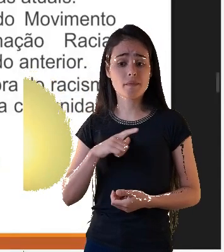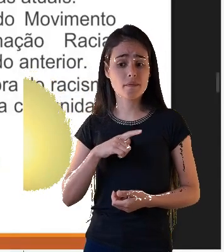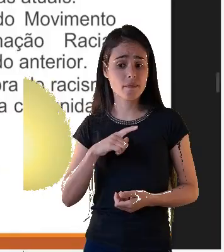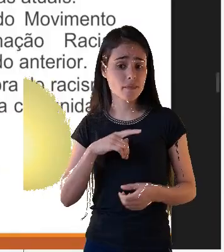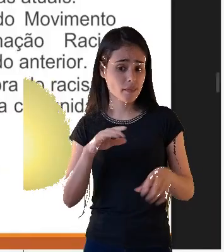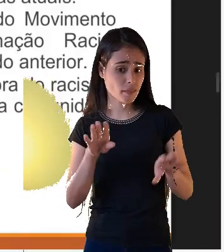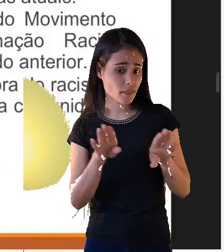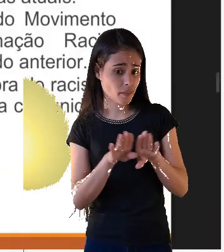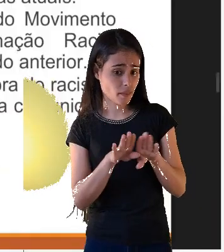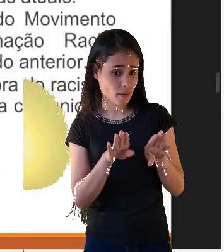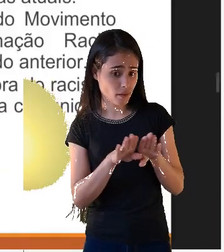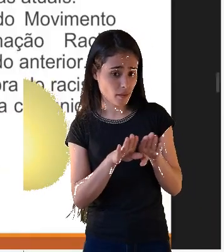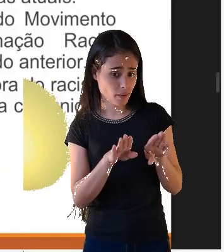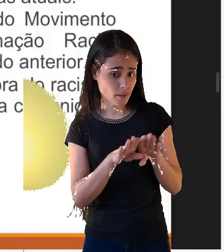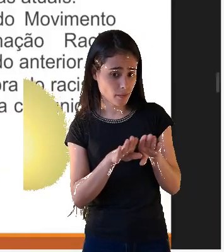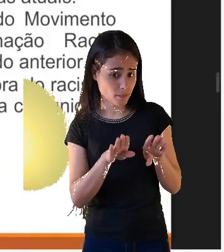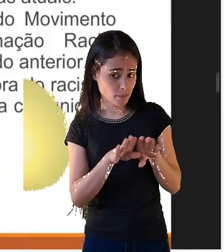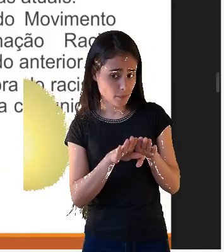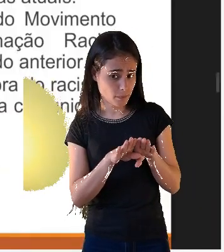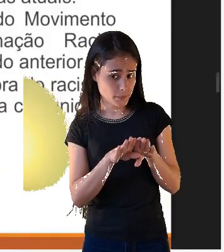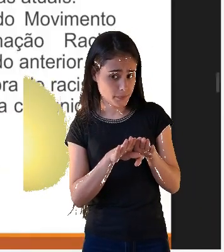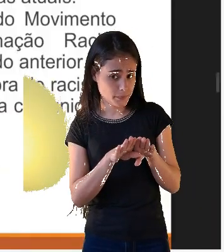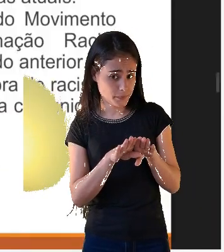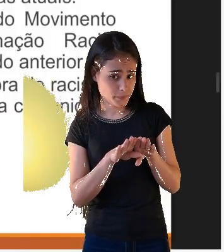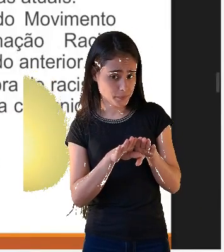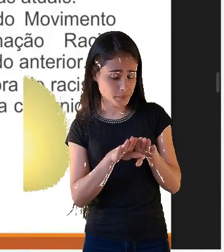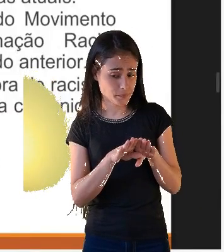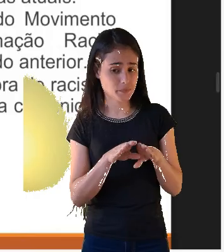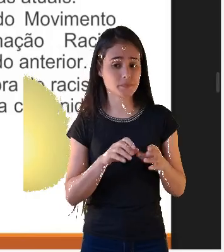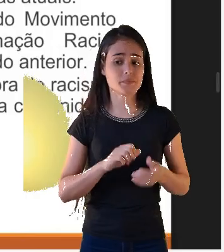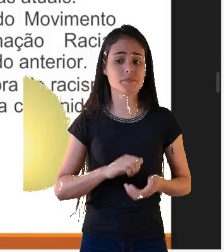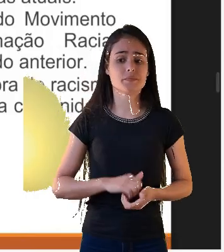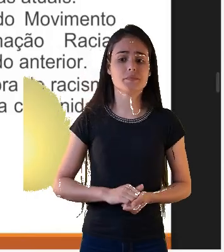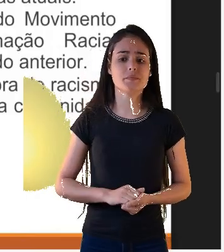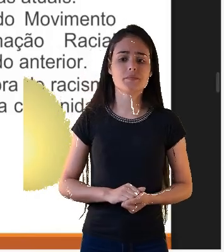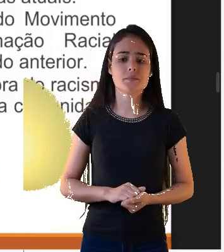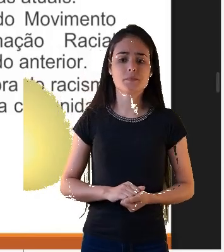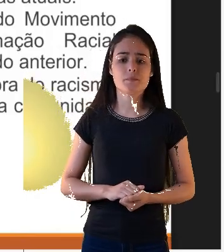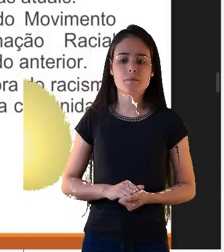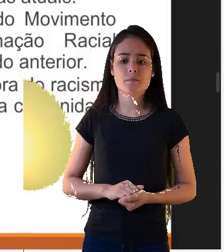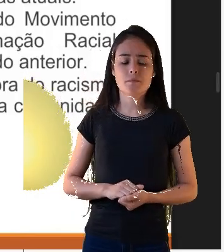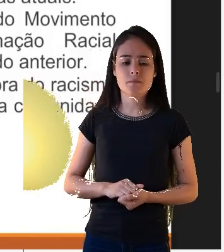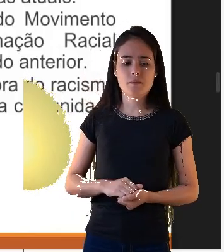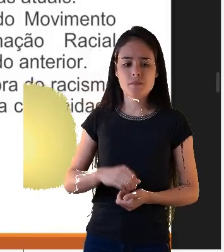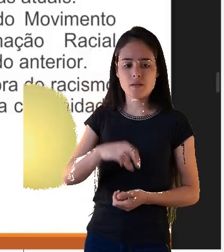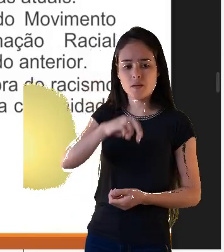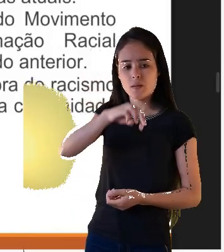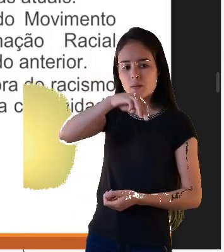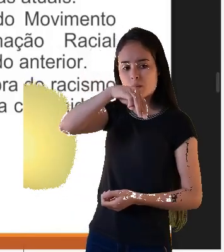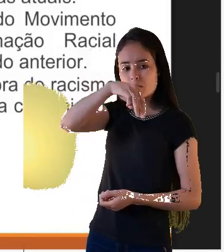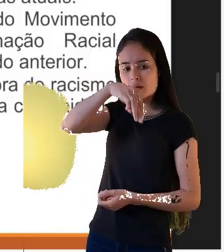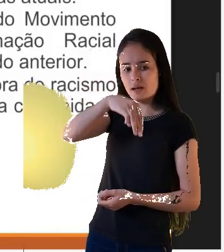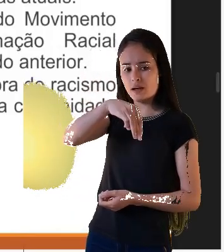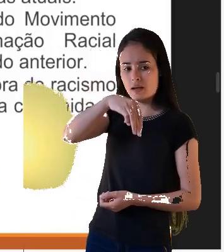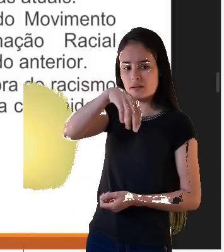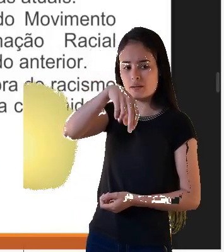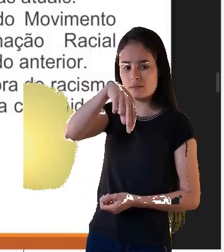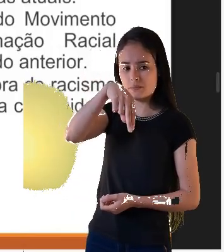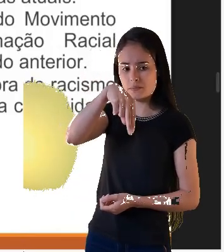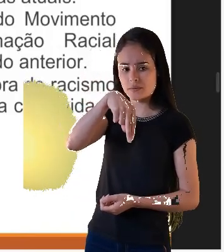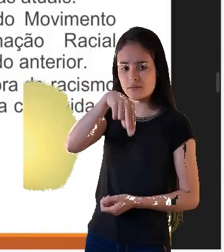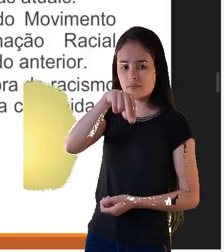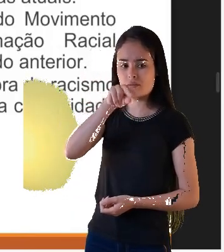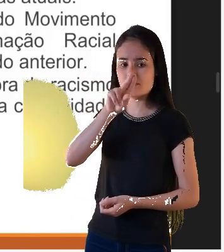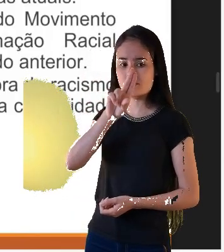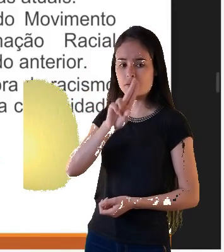a fundação do Movimento Negro Unificado, né, que foi em 78, né, foi ali nas